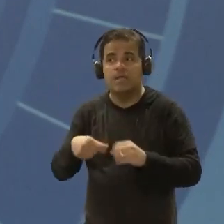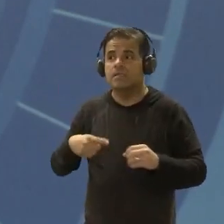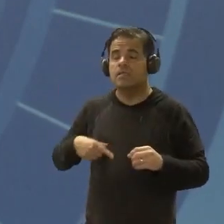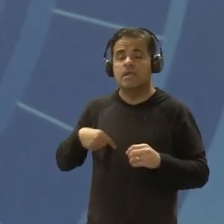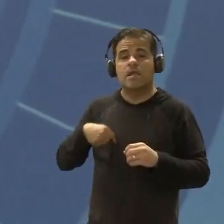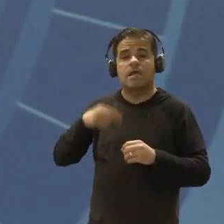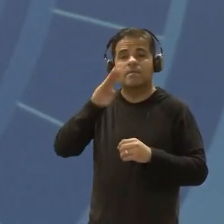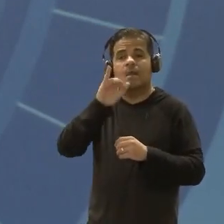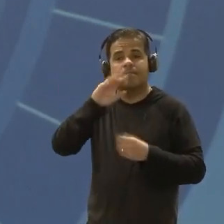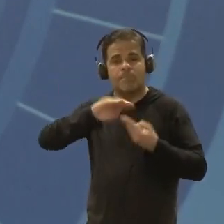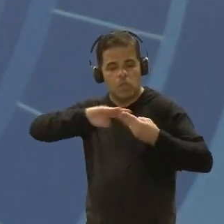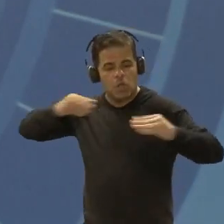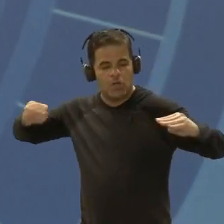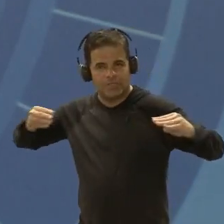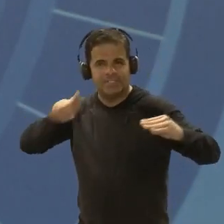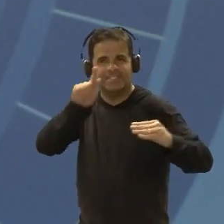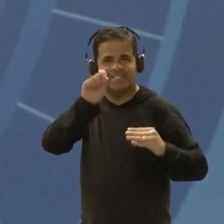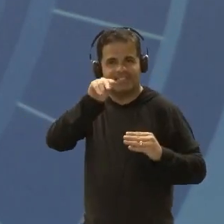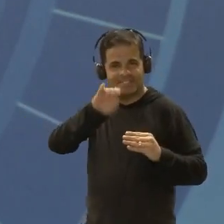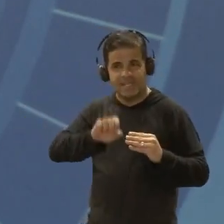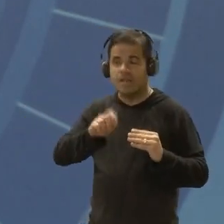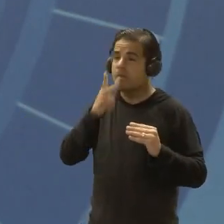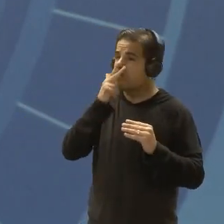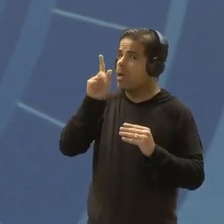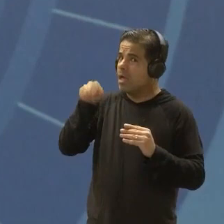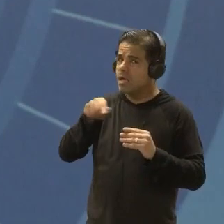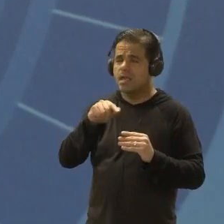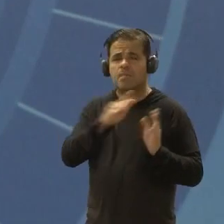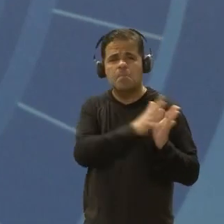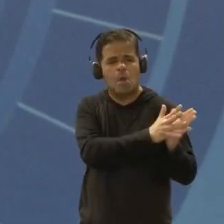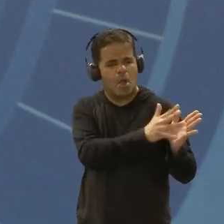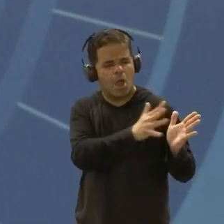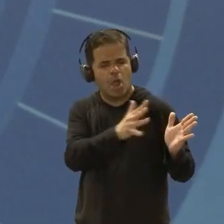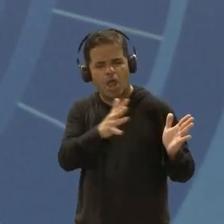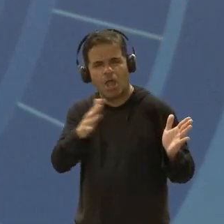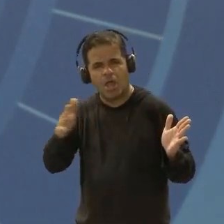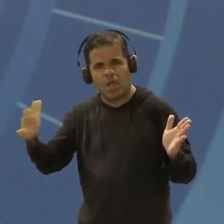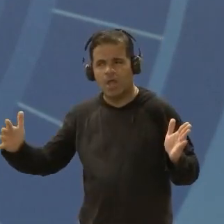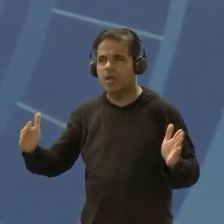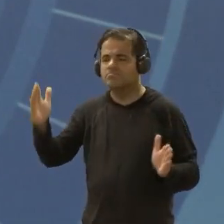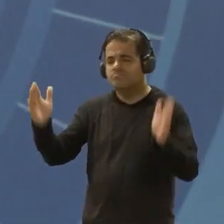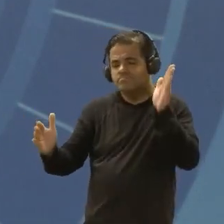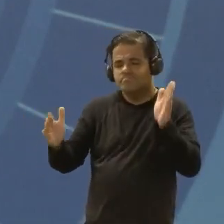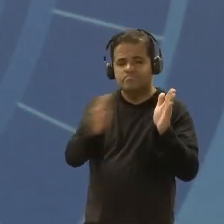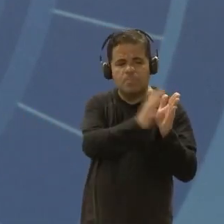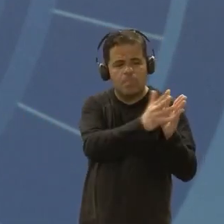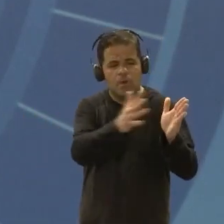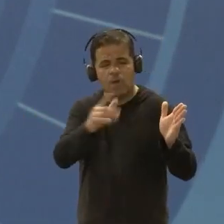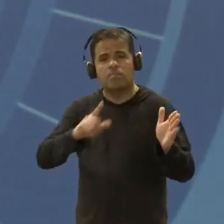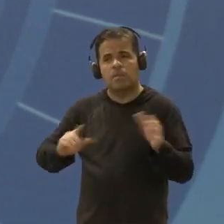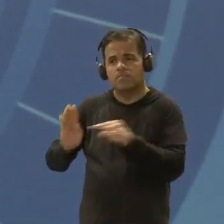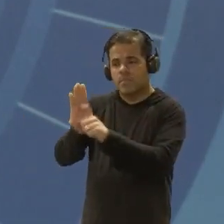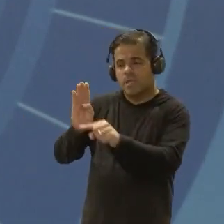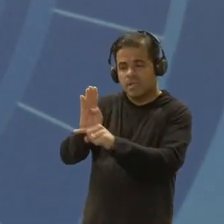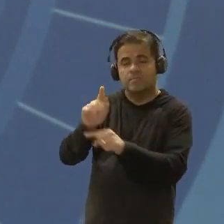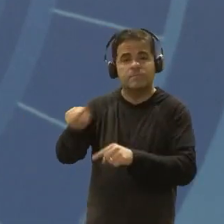ter essa biogênese mitocondrial, e parece que isso em longo prazo, em médio e longo prazo, tem benefícios. O que nós